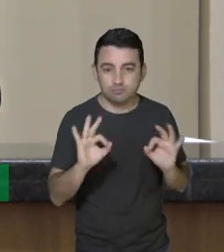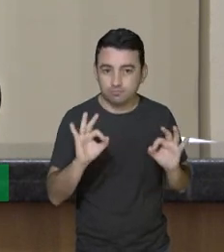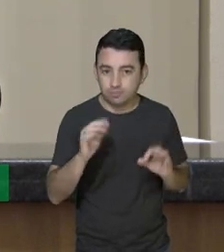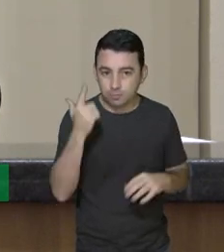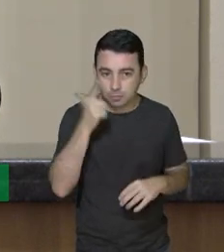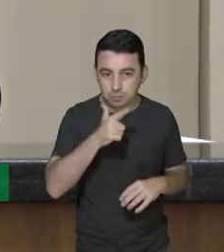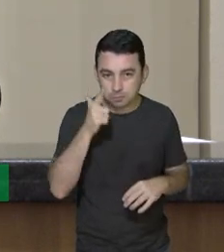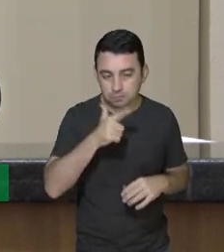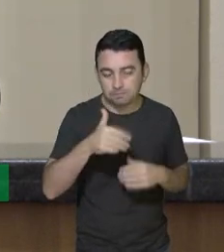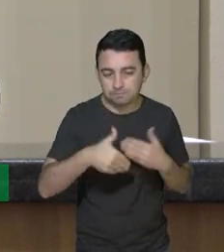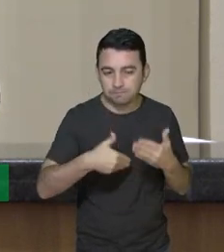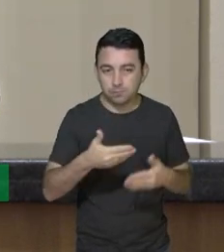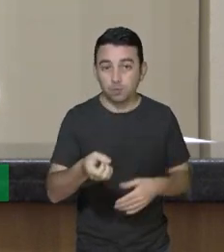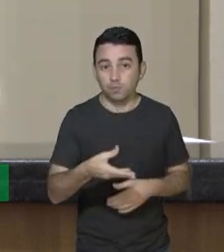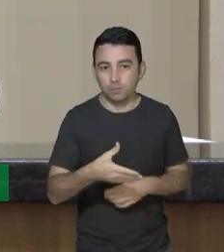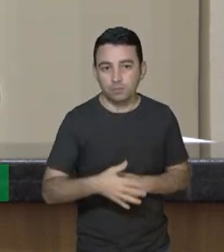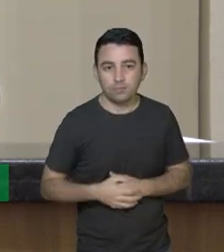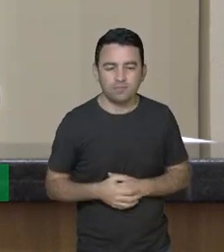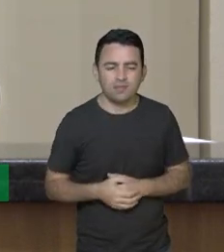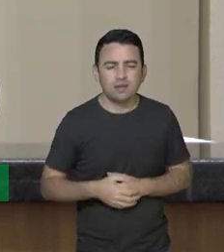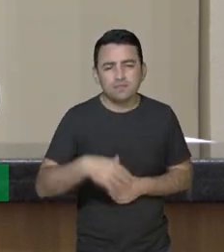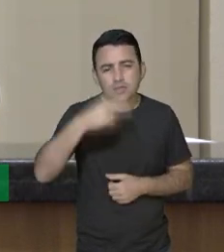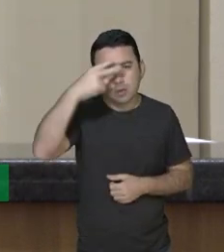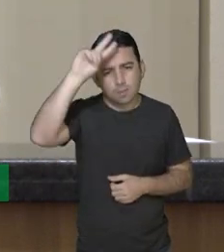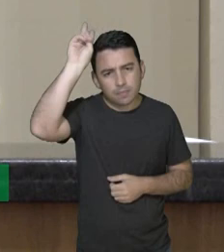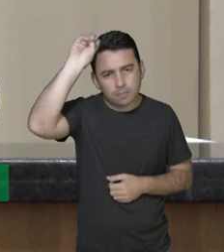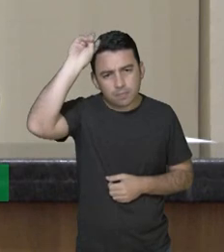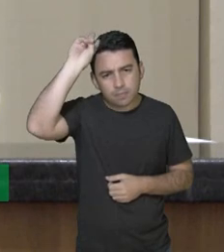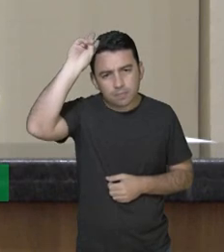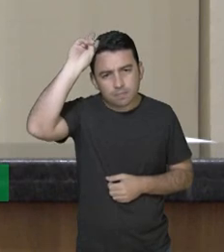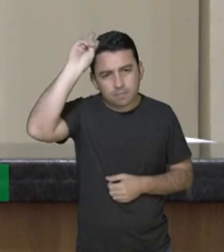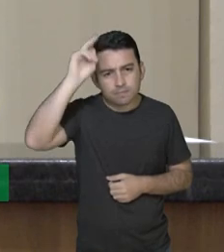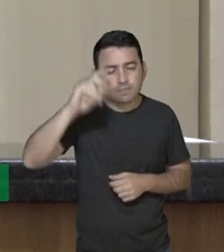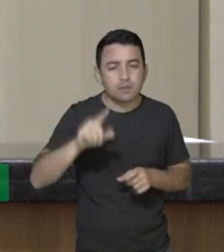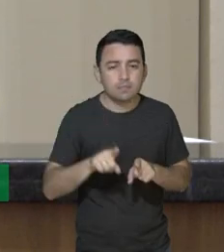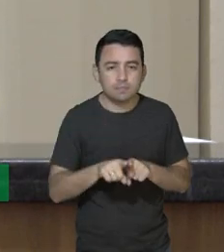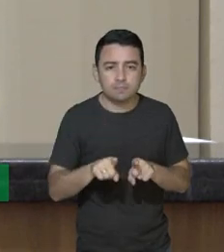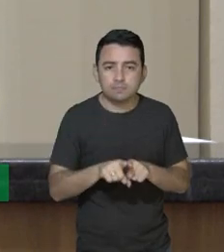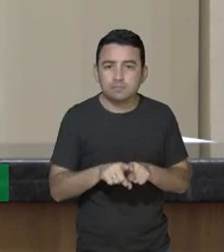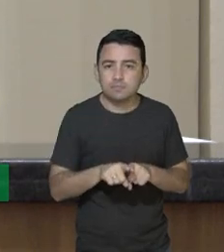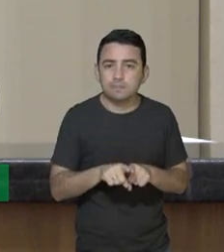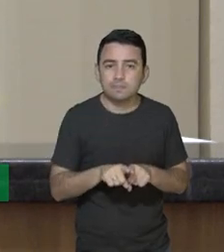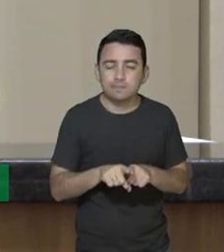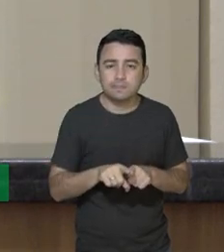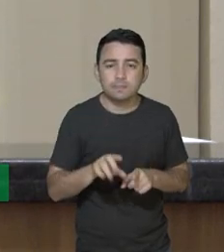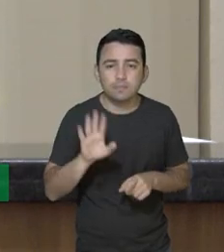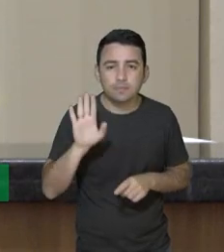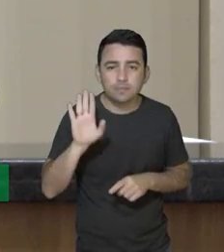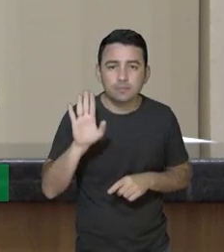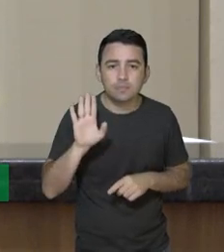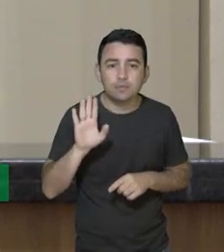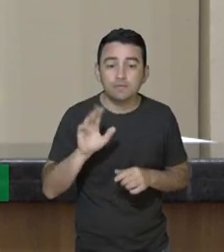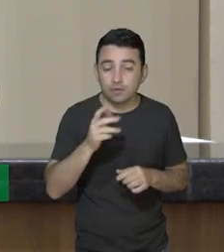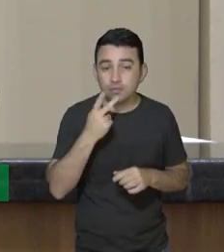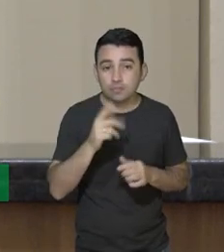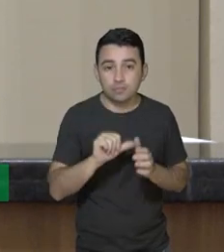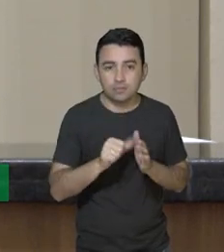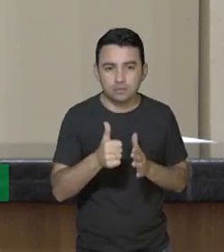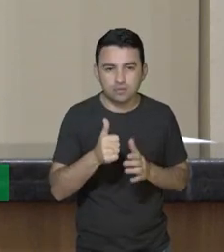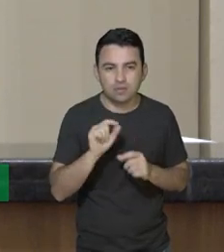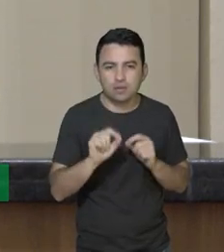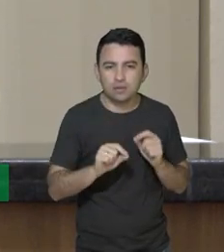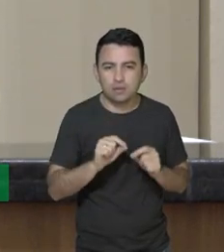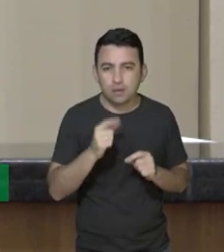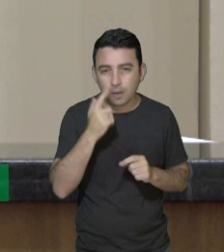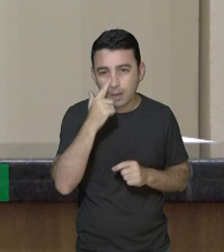O deputado Vicente Caro Preso está abrindo mão da sua fala para que fale primeiro o senhor. Não foi isso?